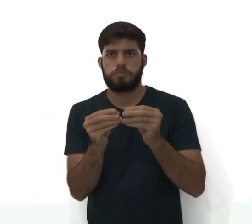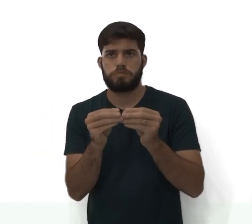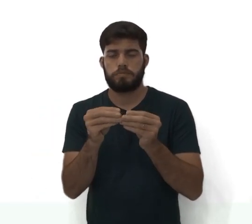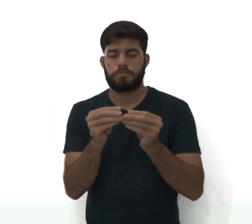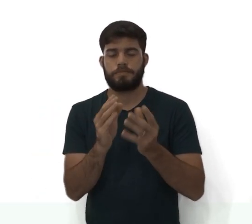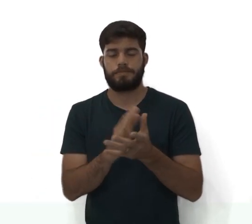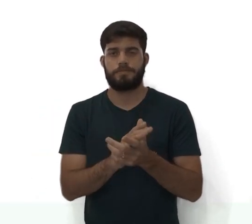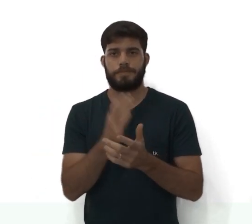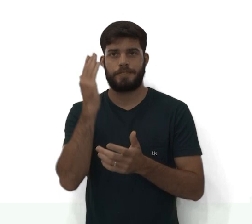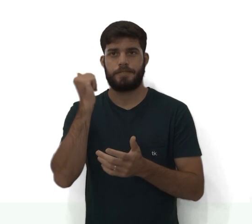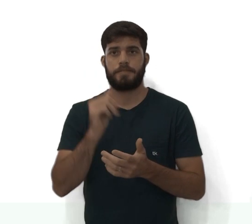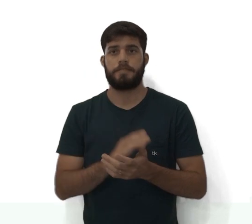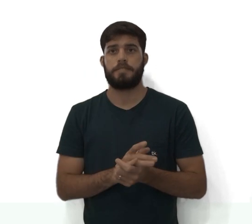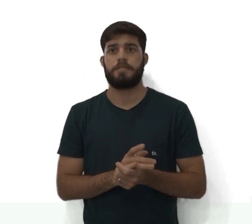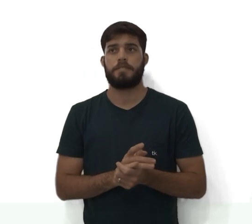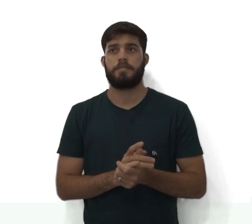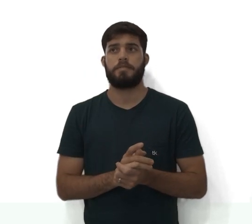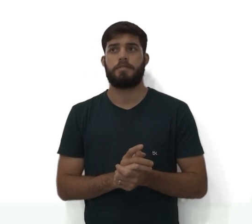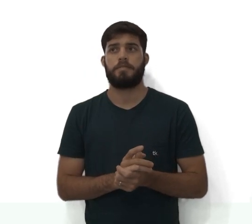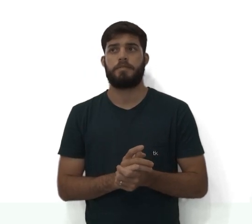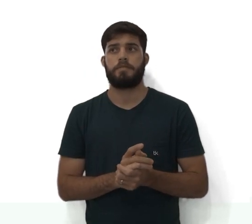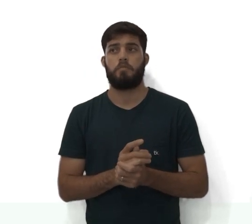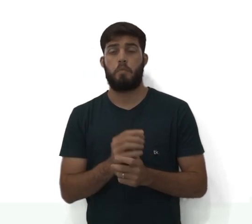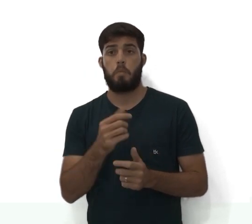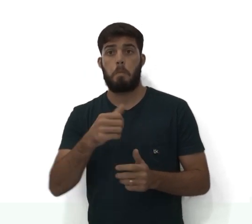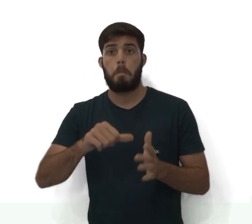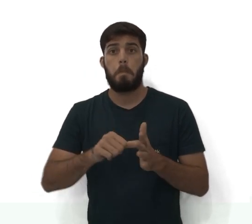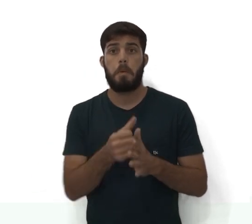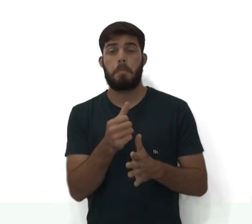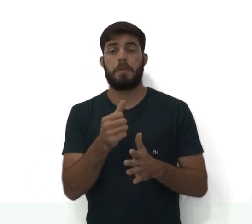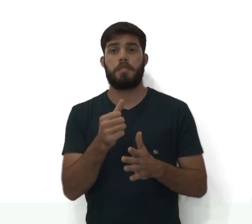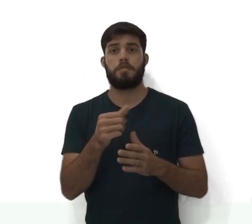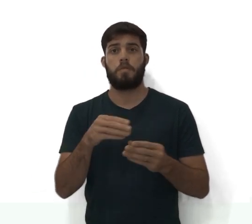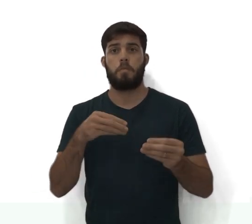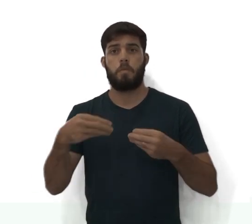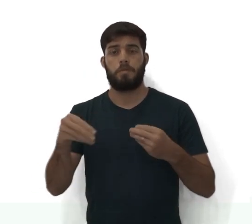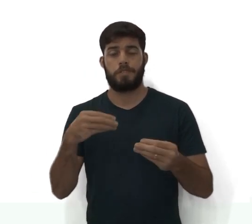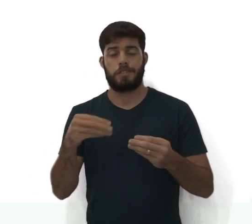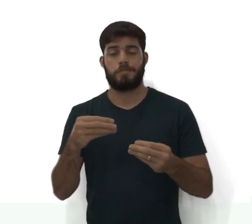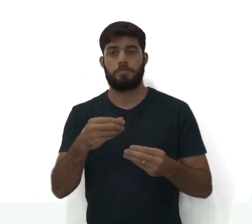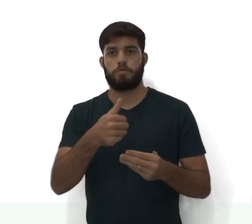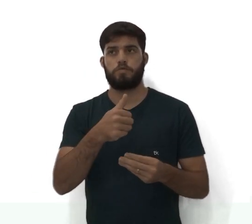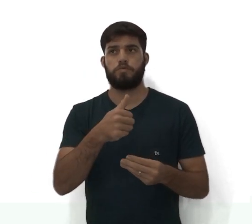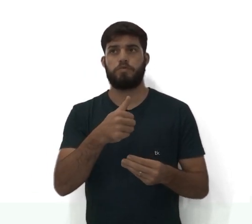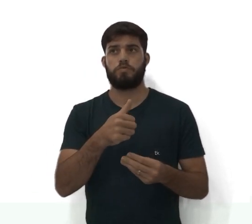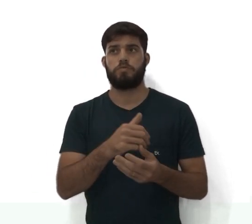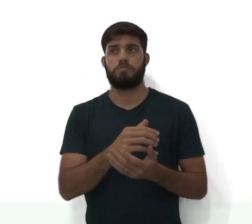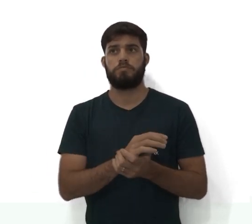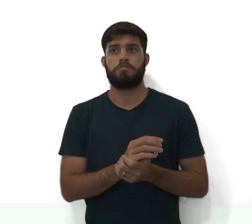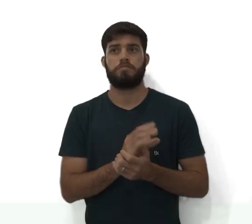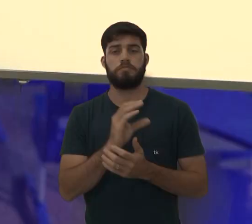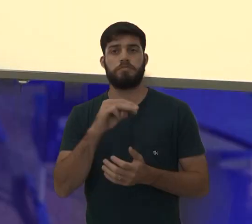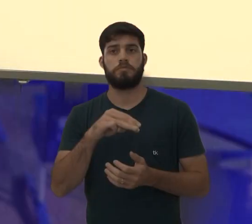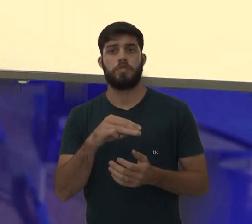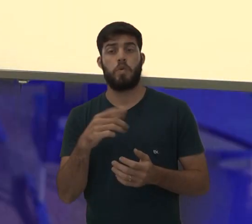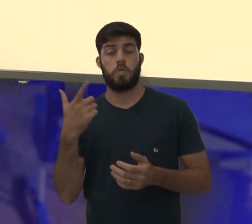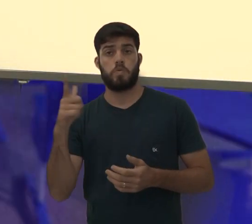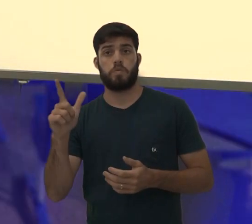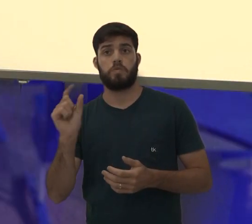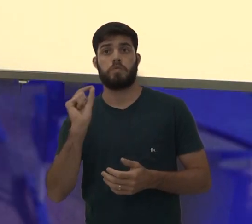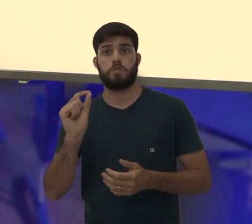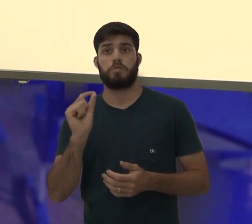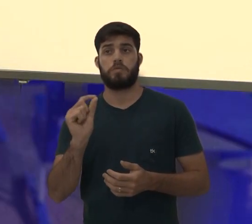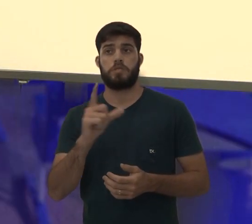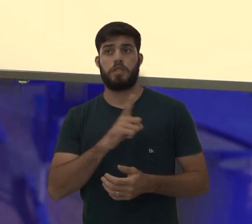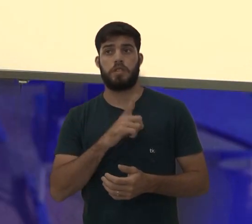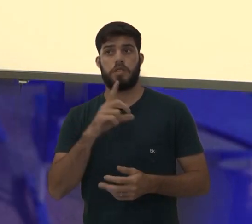primeiro boneco dele media 2 decímetros de altura. E os outros bonecos que ele fez tinham